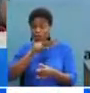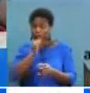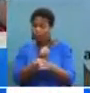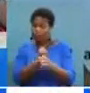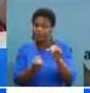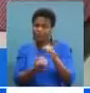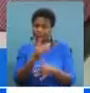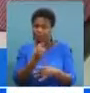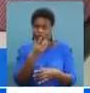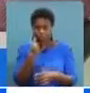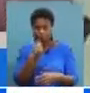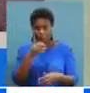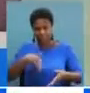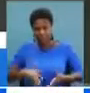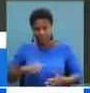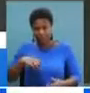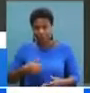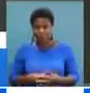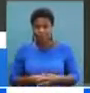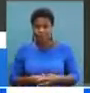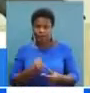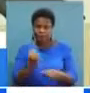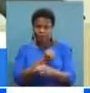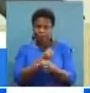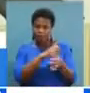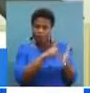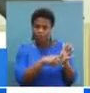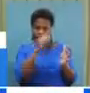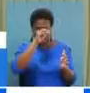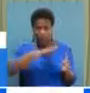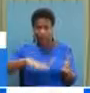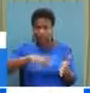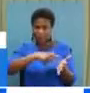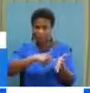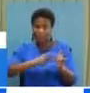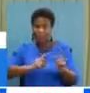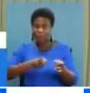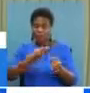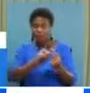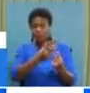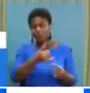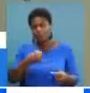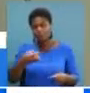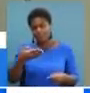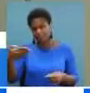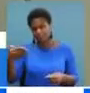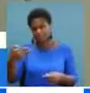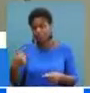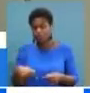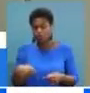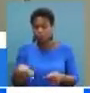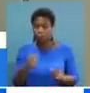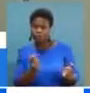empregos para os jovens cabo-verdianos. As obras do projeto do Parque Tecnológico iniciaram em 2017 e estão a